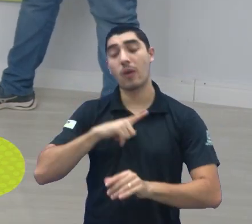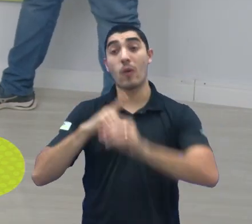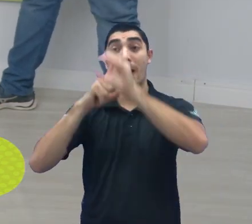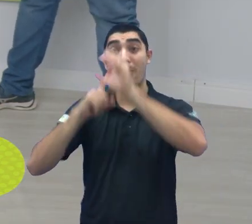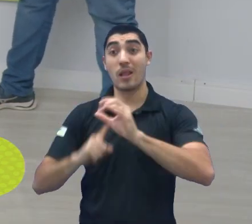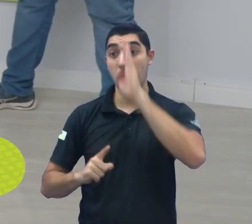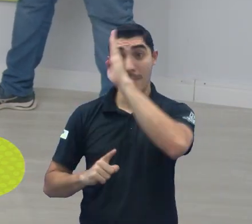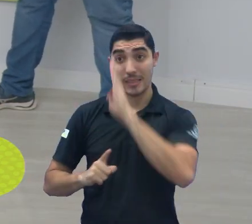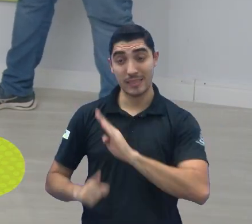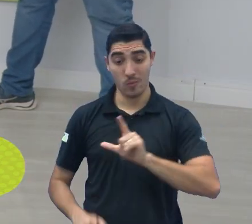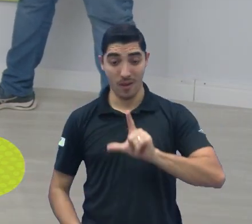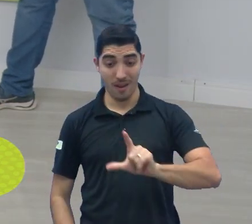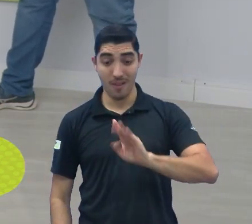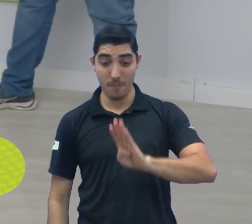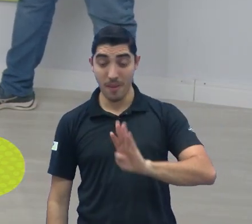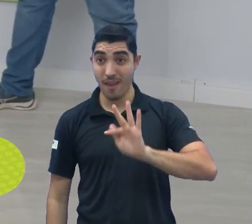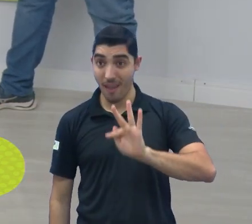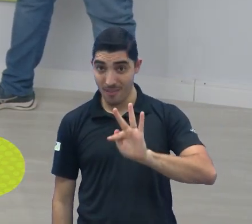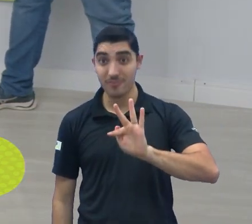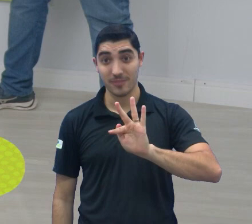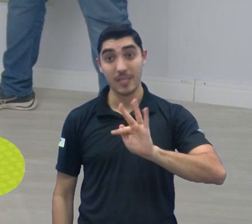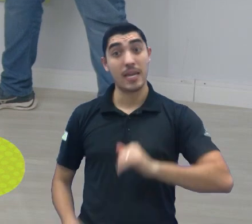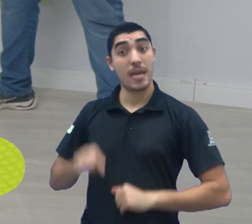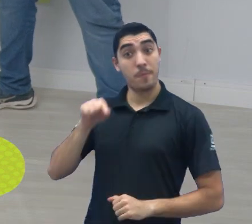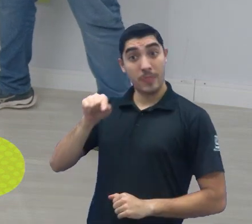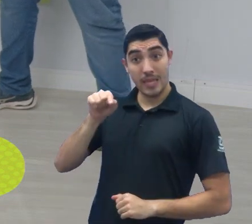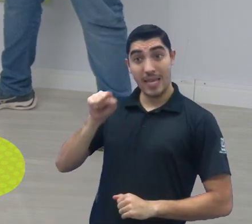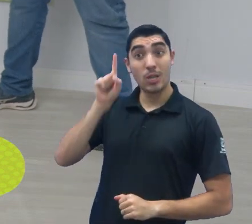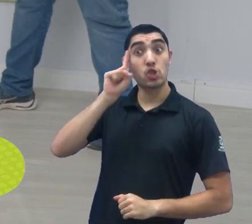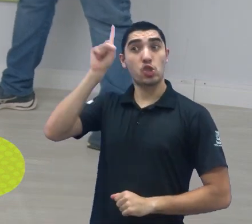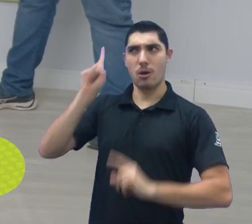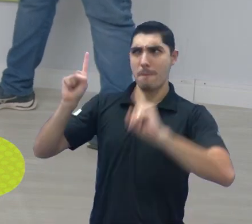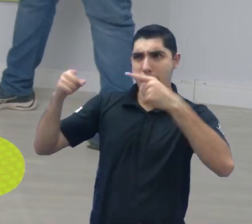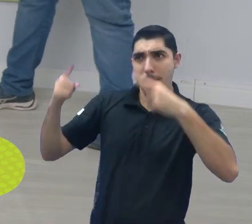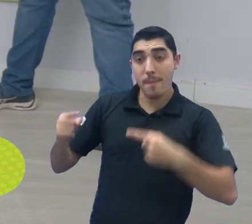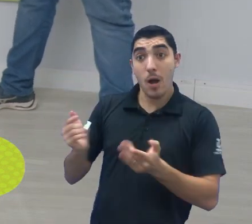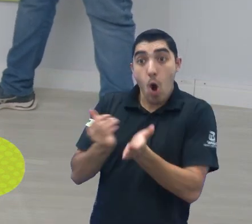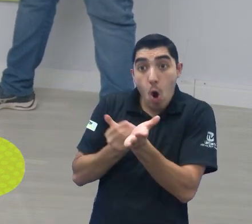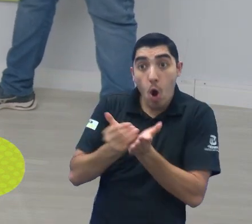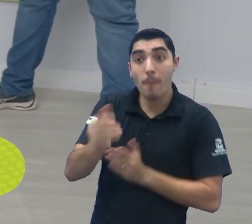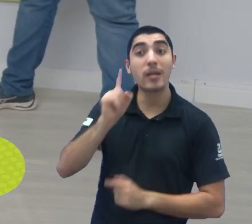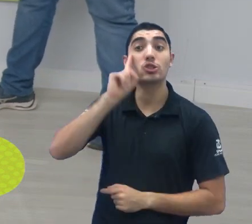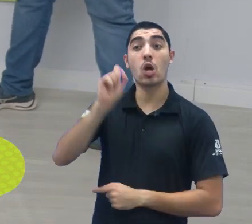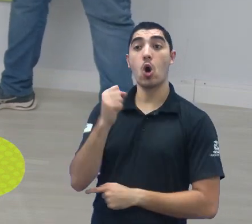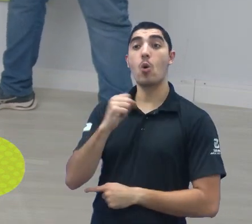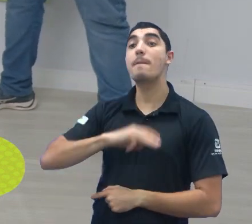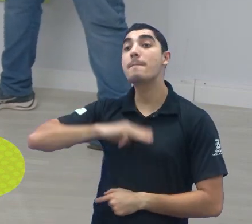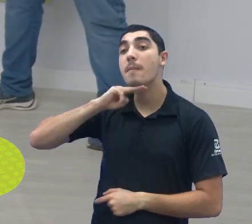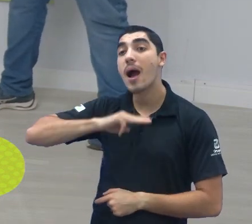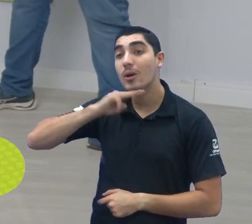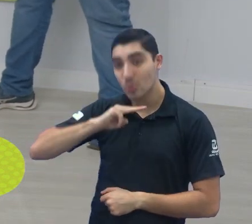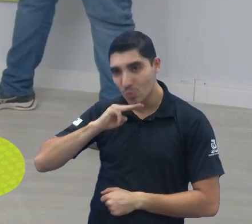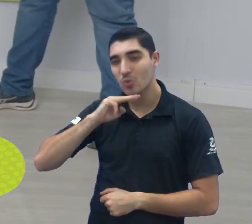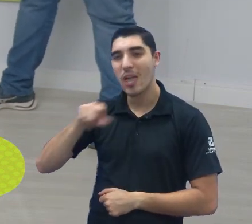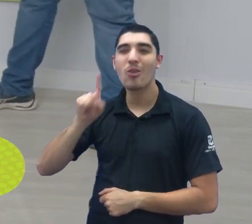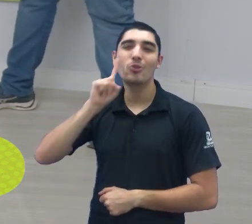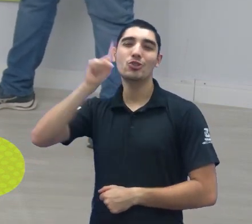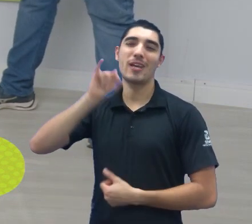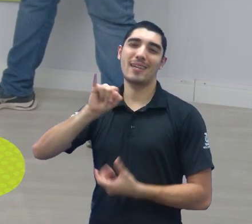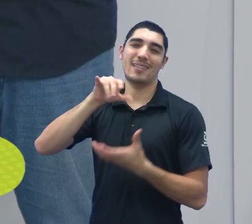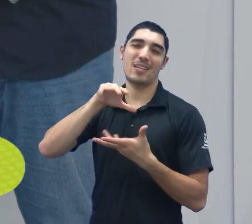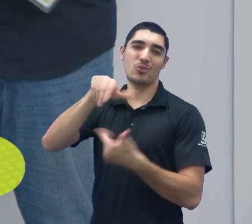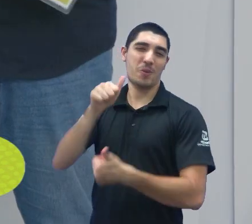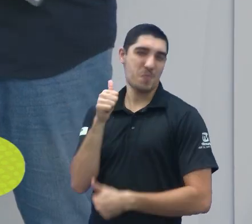ter pela frente, né? O calendário do basquete feminino começa, né, justamente no dia 8 de março, Dia Internacional da Mulher, aquela coisa